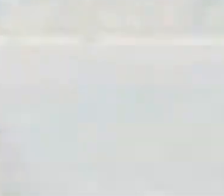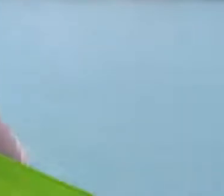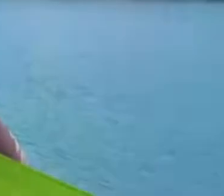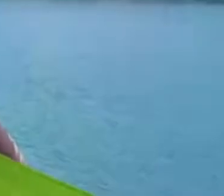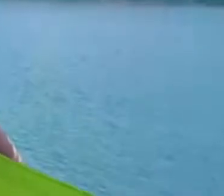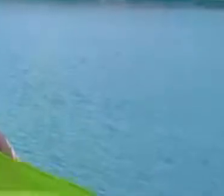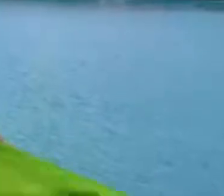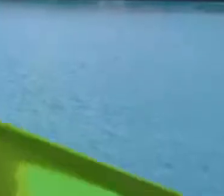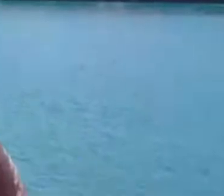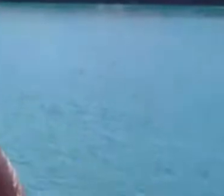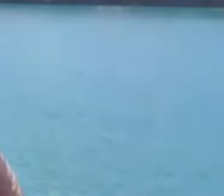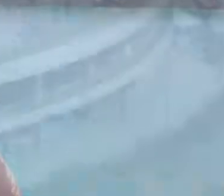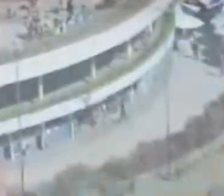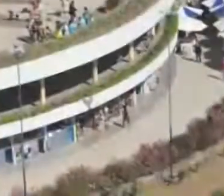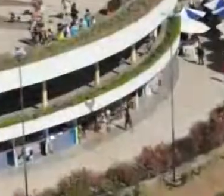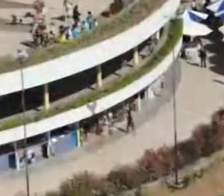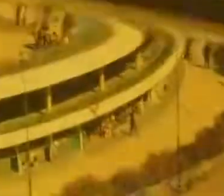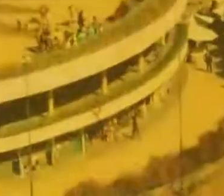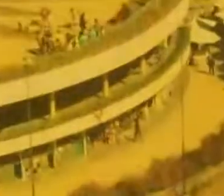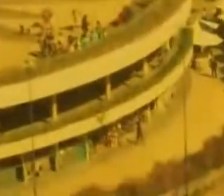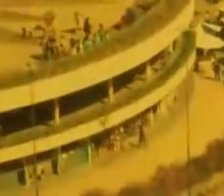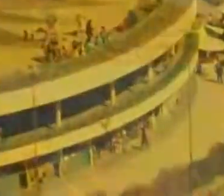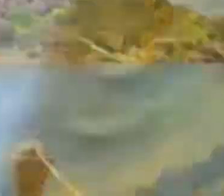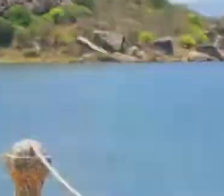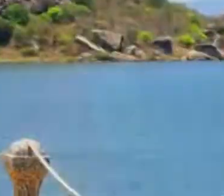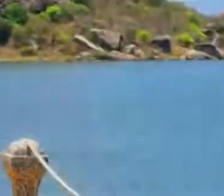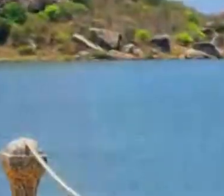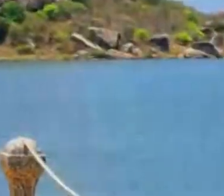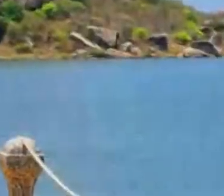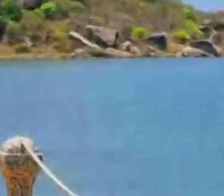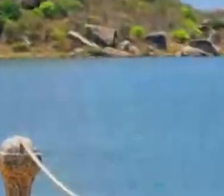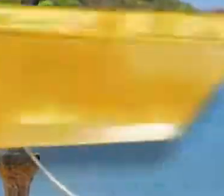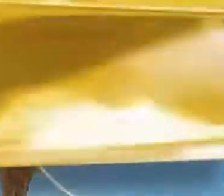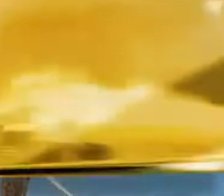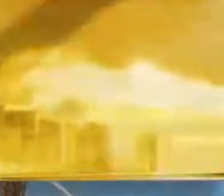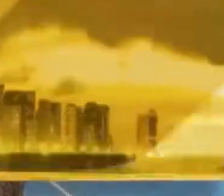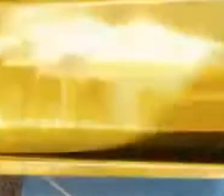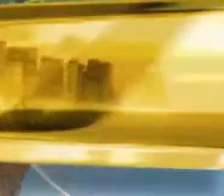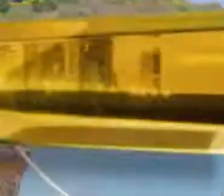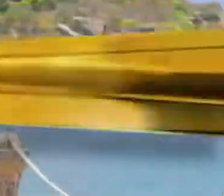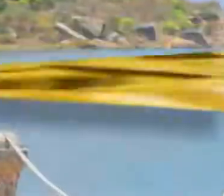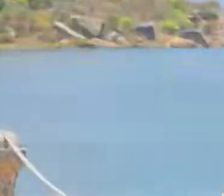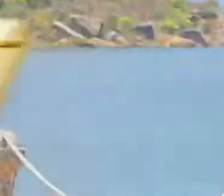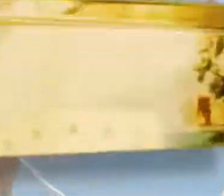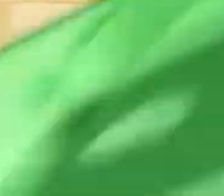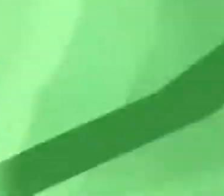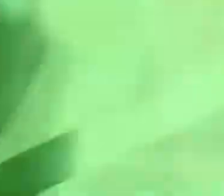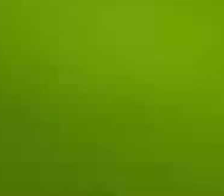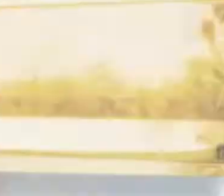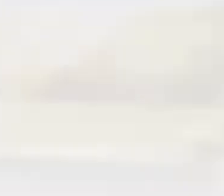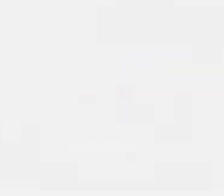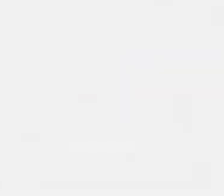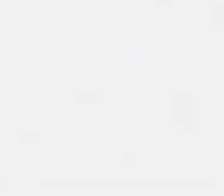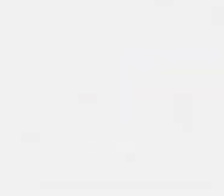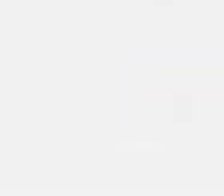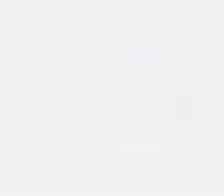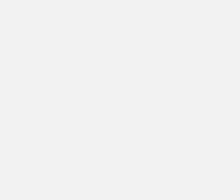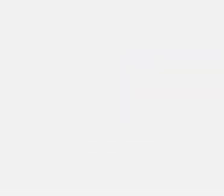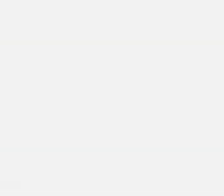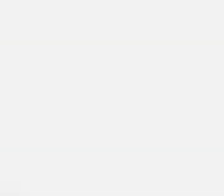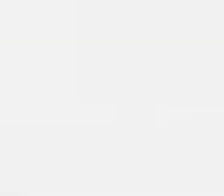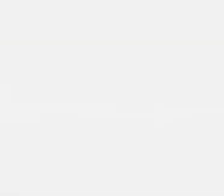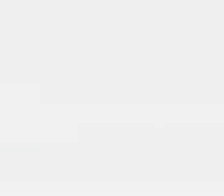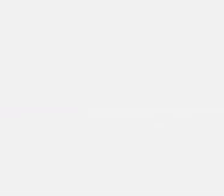Nossa marca é mudar pra você se ver melhor. Aqui na TV Assembleia.